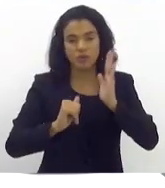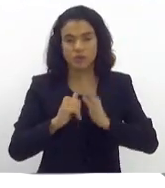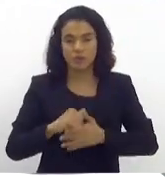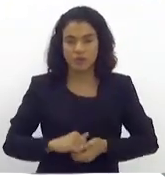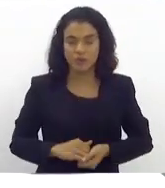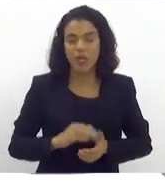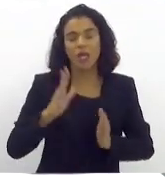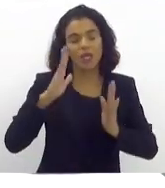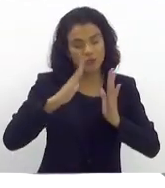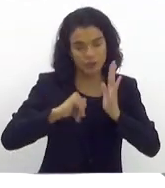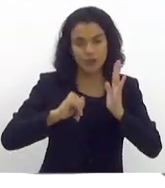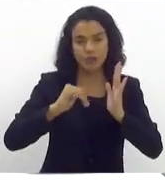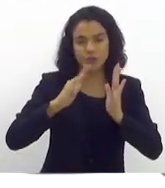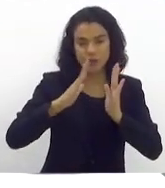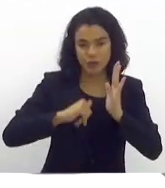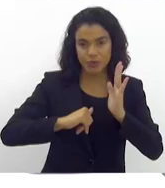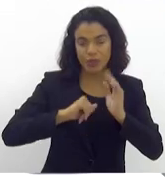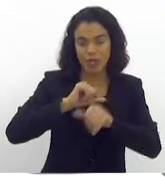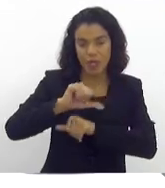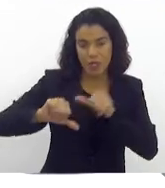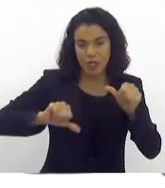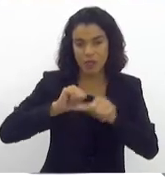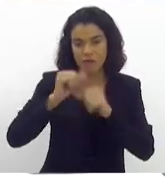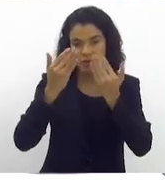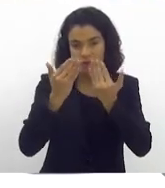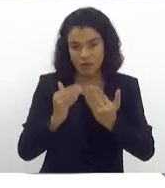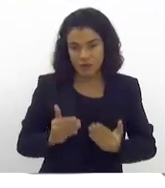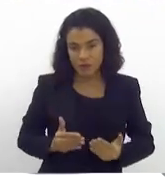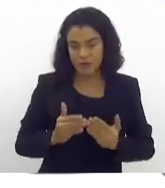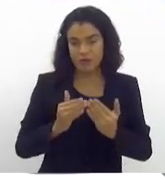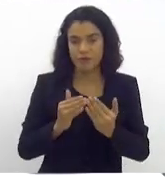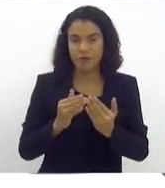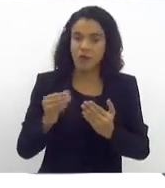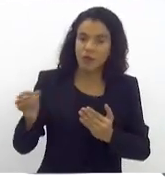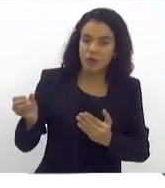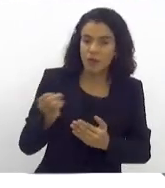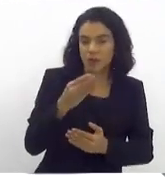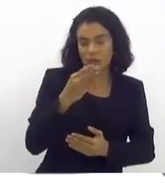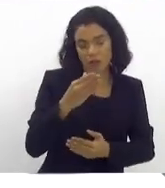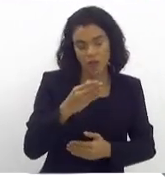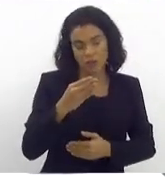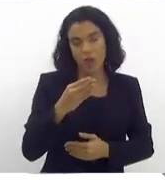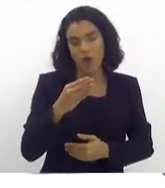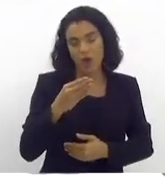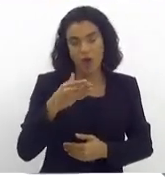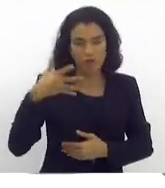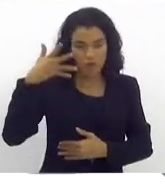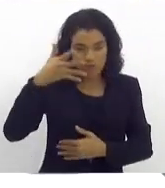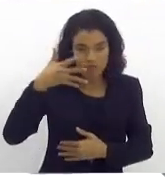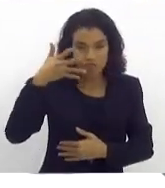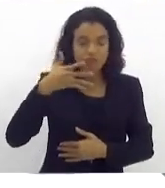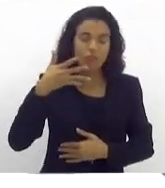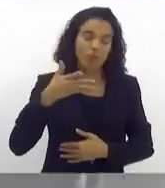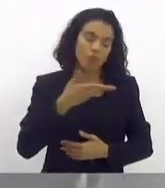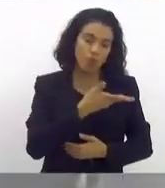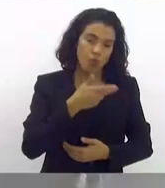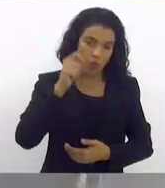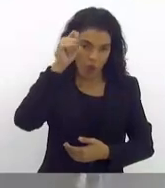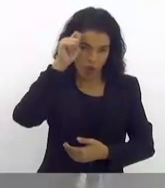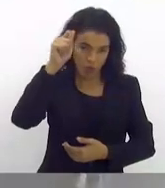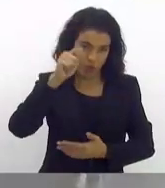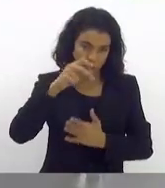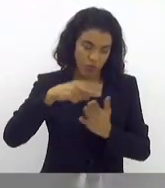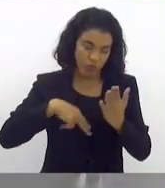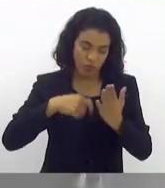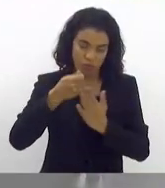Mink. Retiro a renovação em vista da nova posição Perfeito. Do autor. Então, estamos apoiando Perfeito. O relatório do doutor